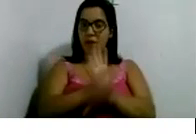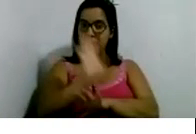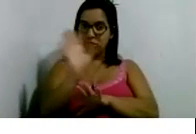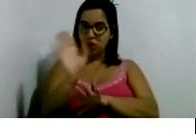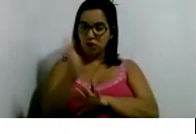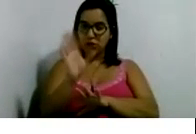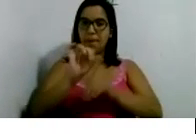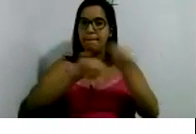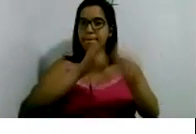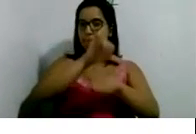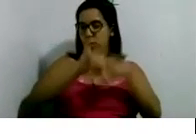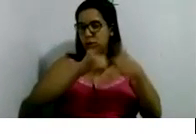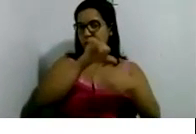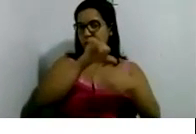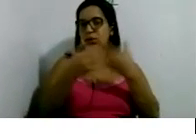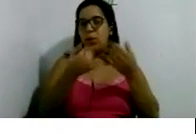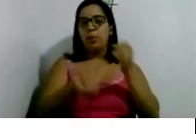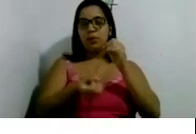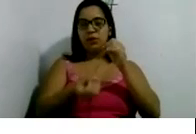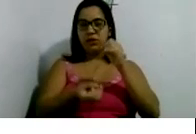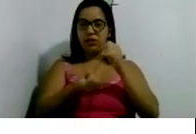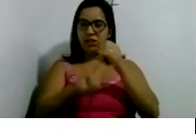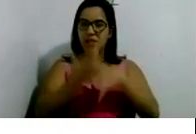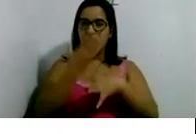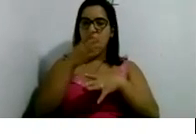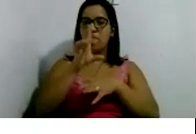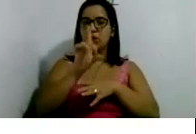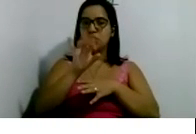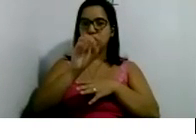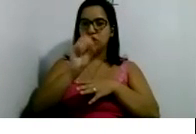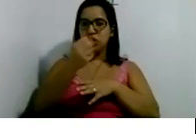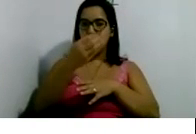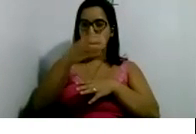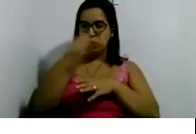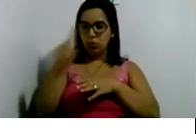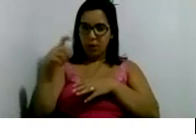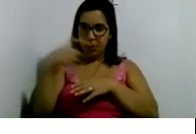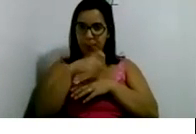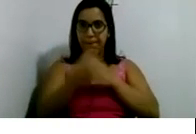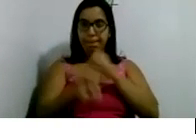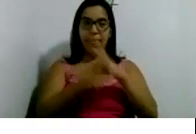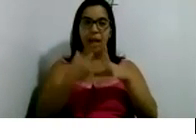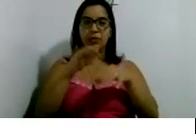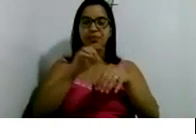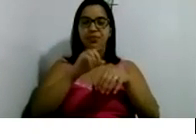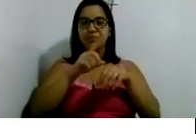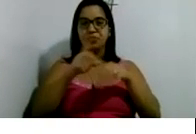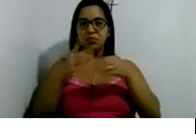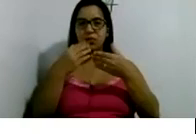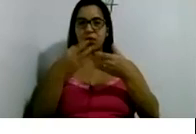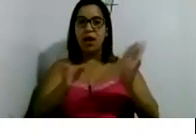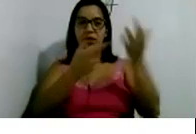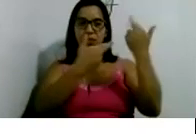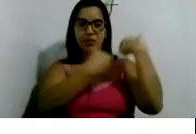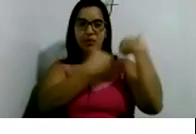tem mudanças, como a formação de um disco embrionário. Então, ele vai originar as camadas germinativas responsáveis